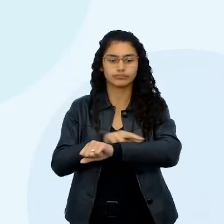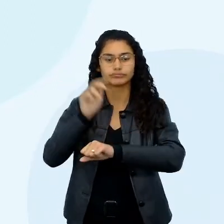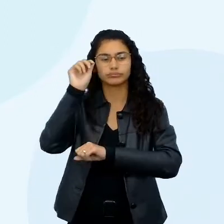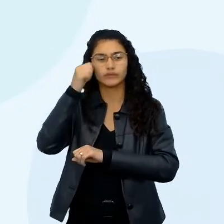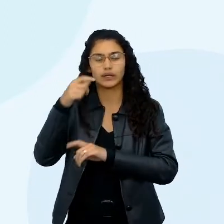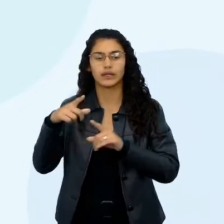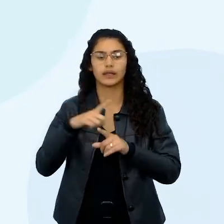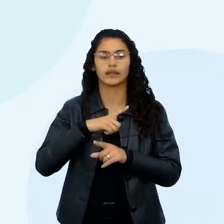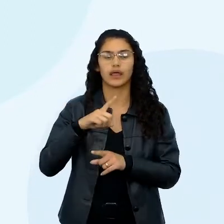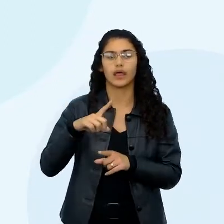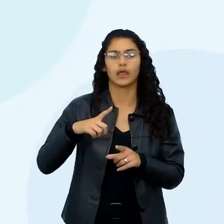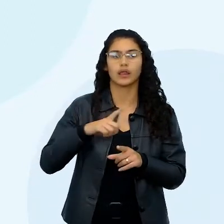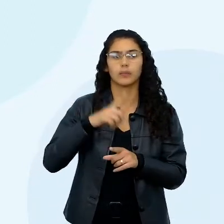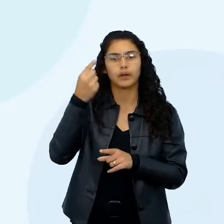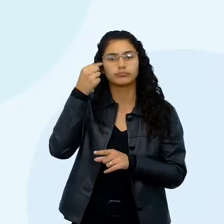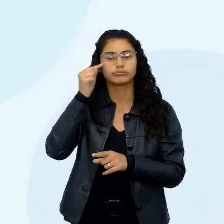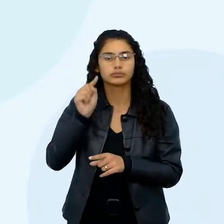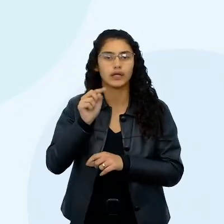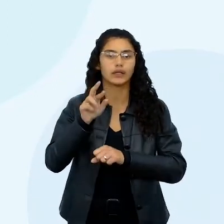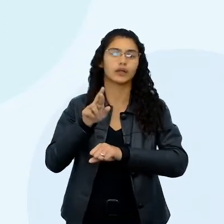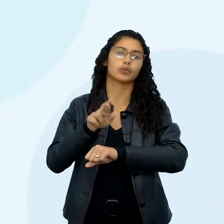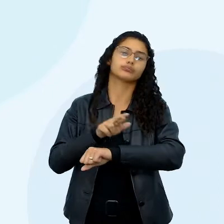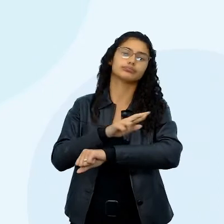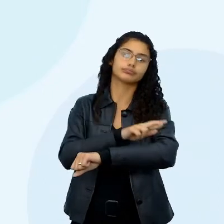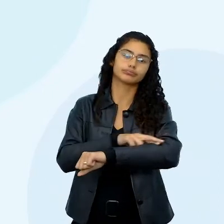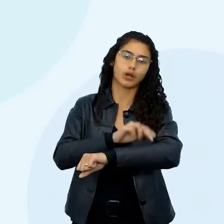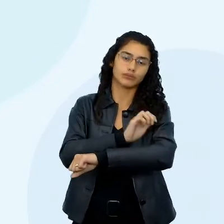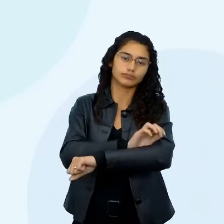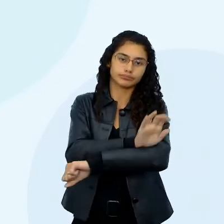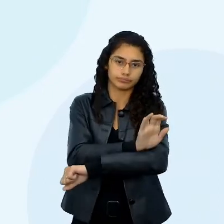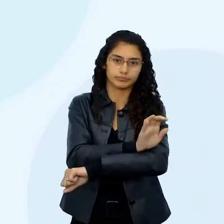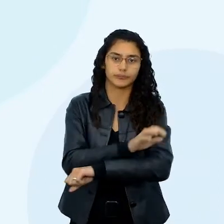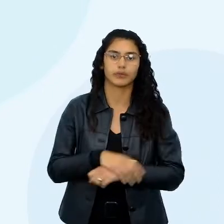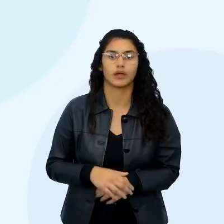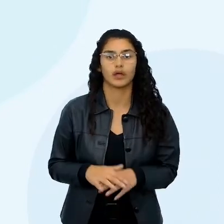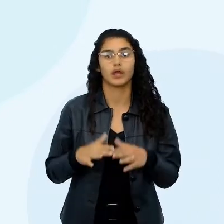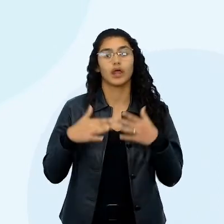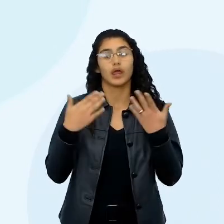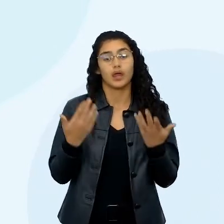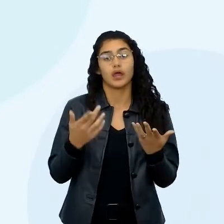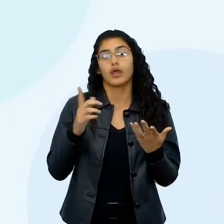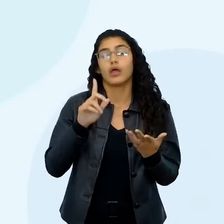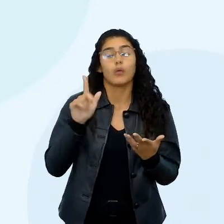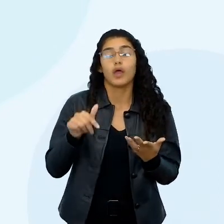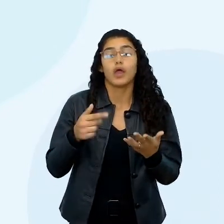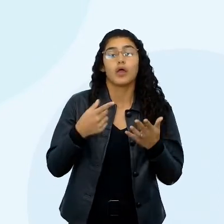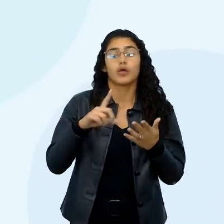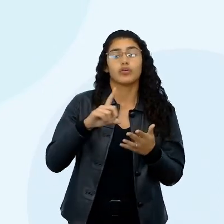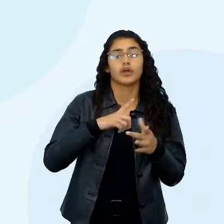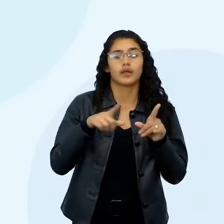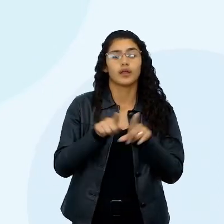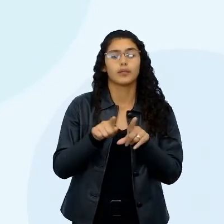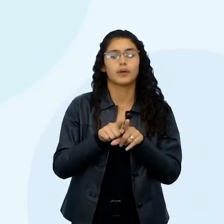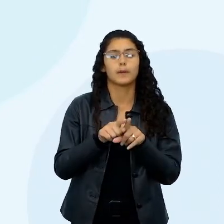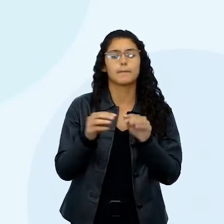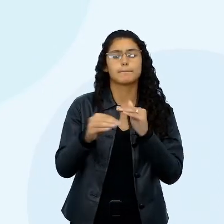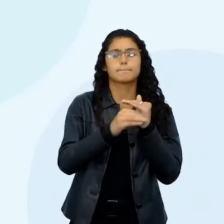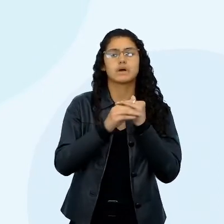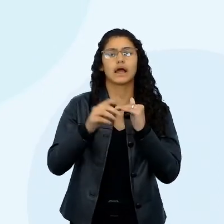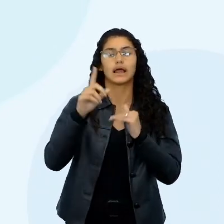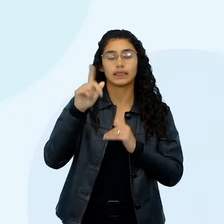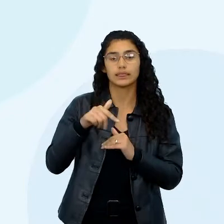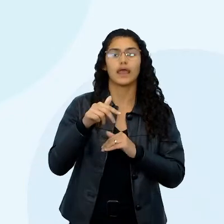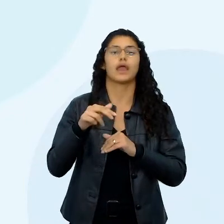que existe, então, essa ideia do racismo, tá certo? Então, não é uma questão de equivalência. Existe a